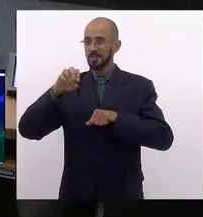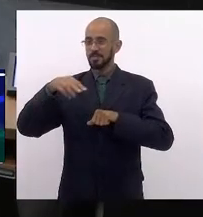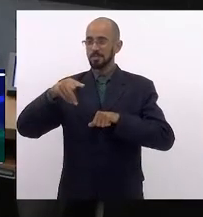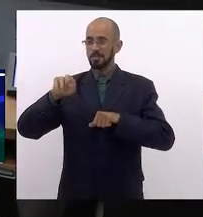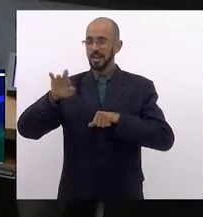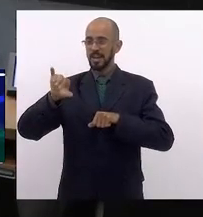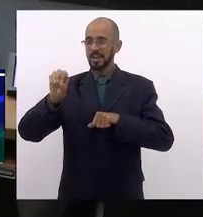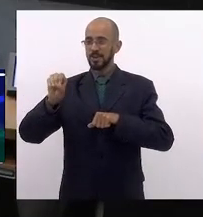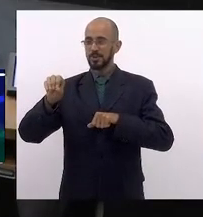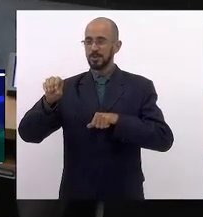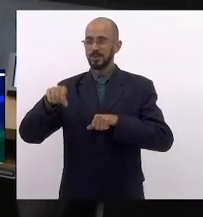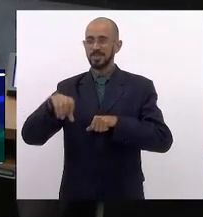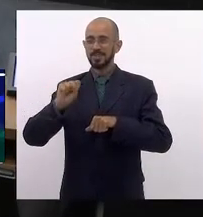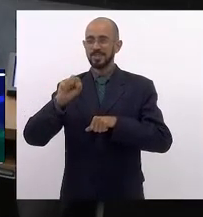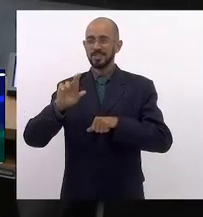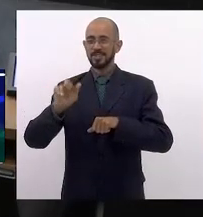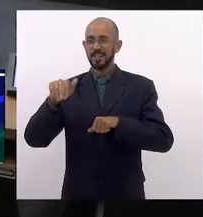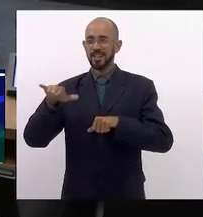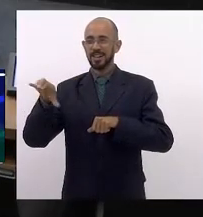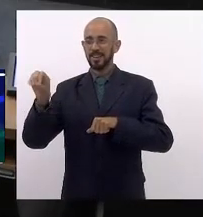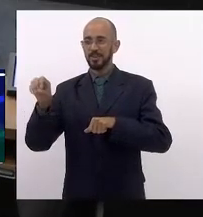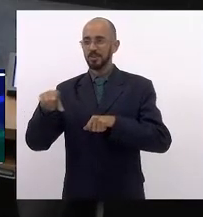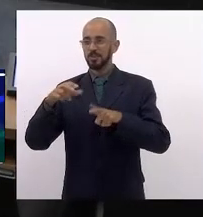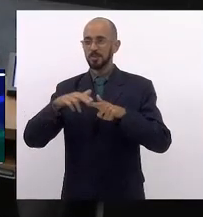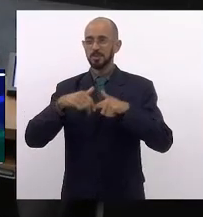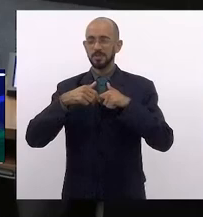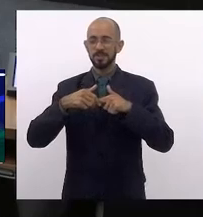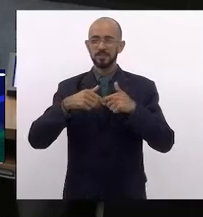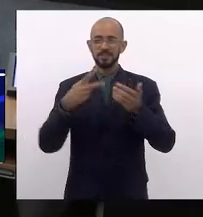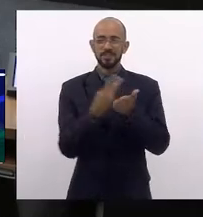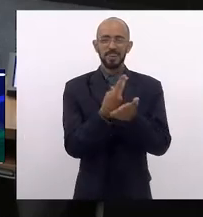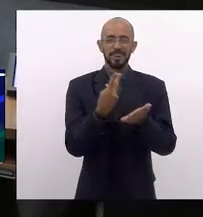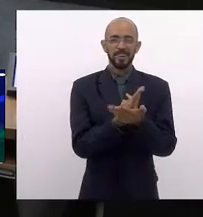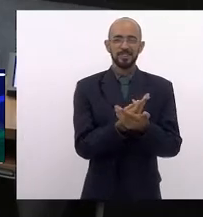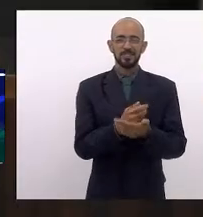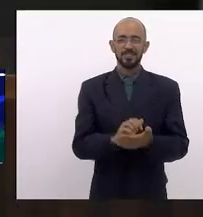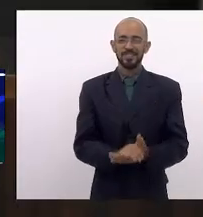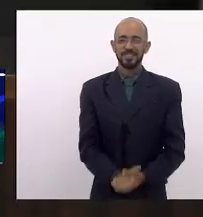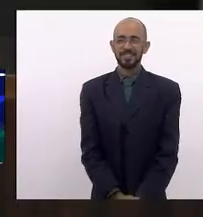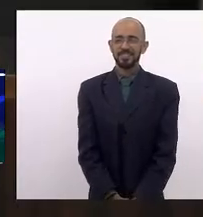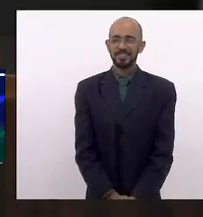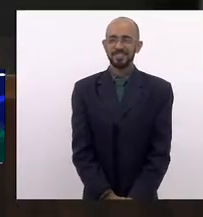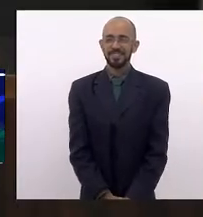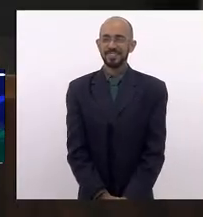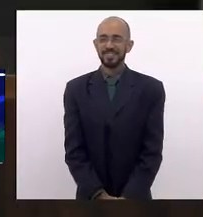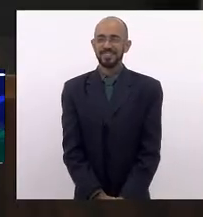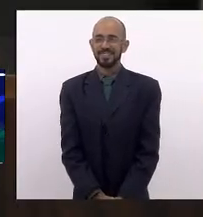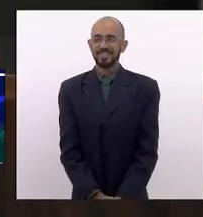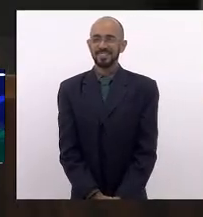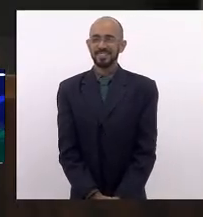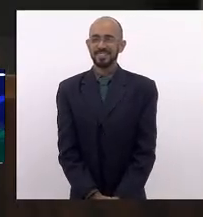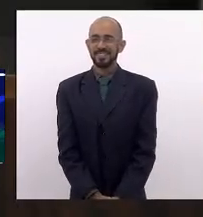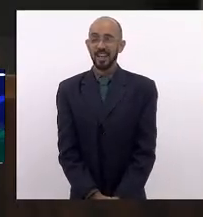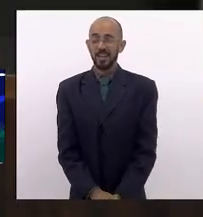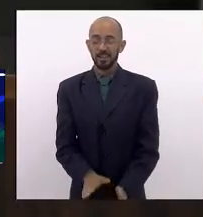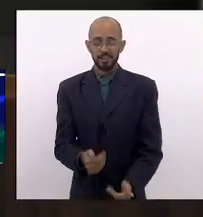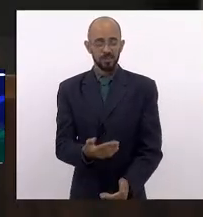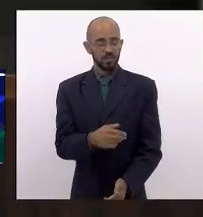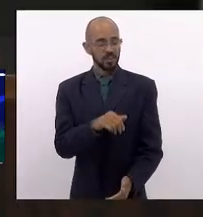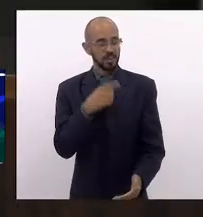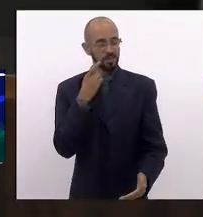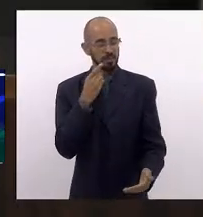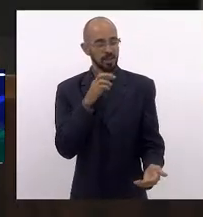Serrano logo Incondicional pela incoerência Deputado Luiz lá Deputado a Renata foi com